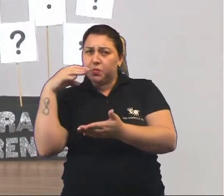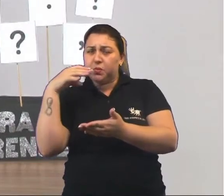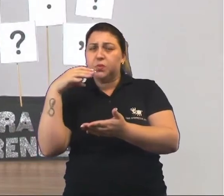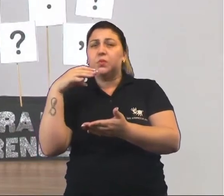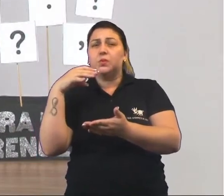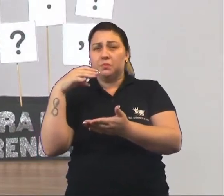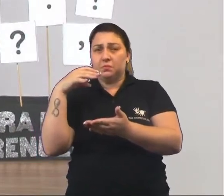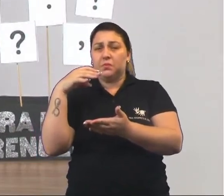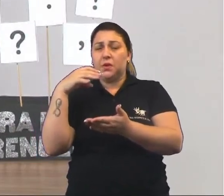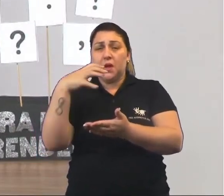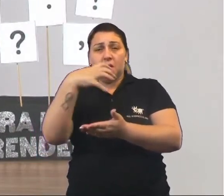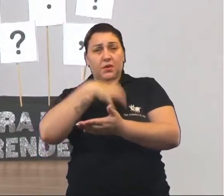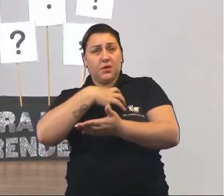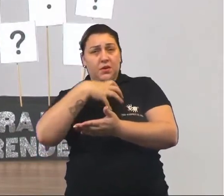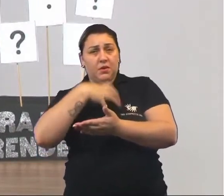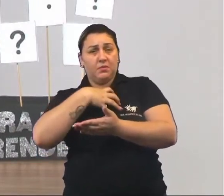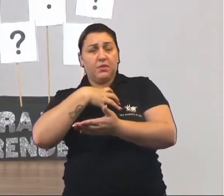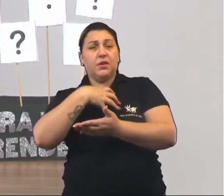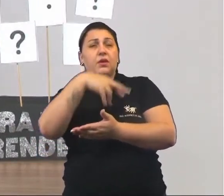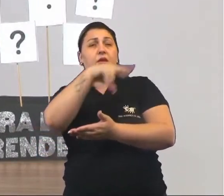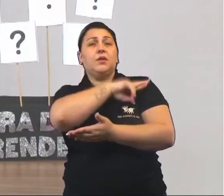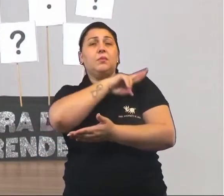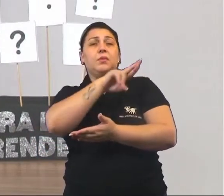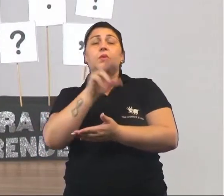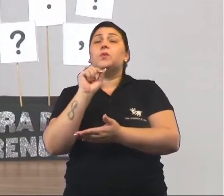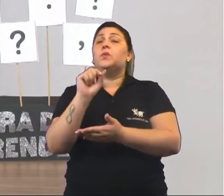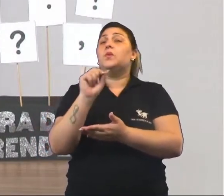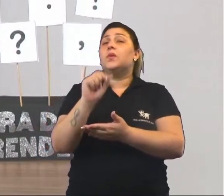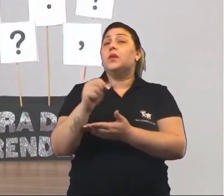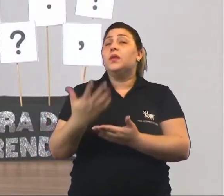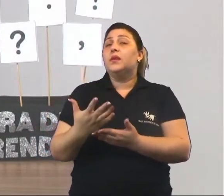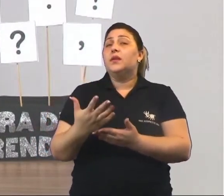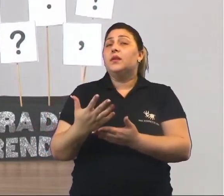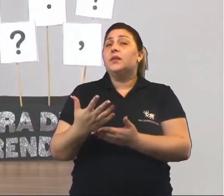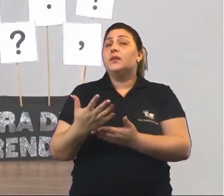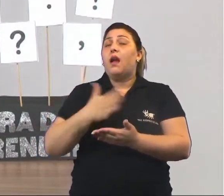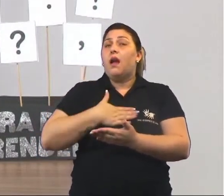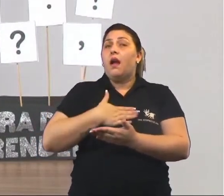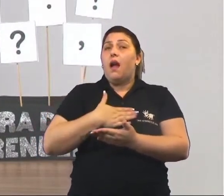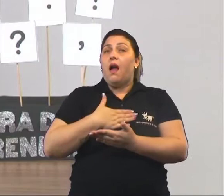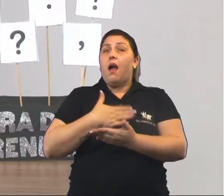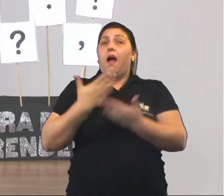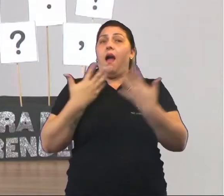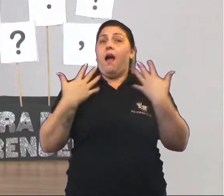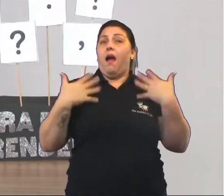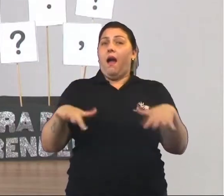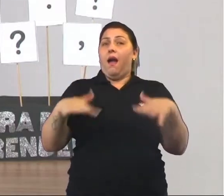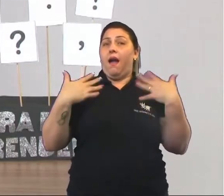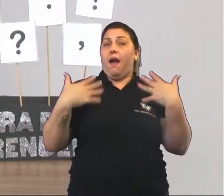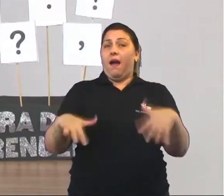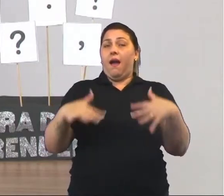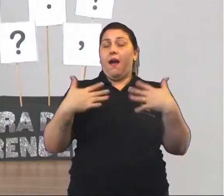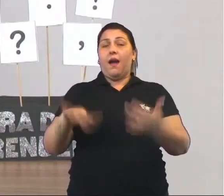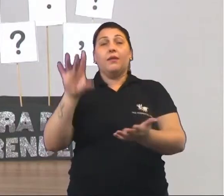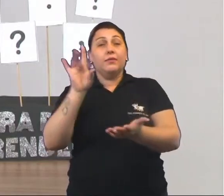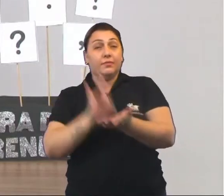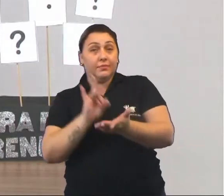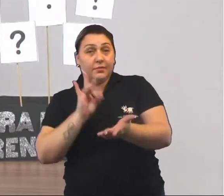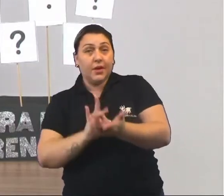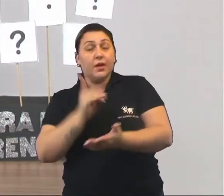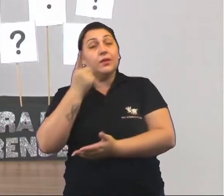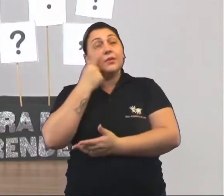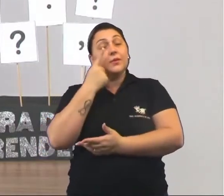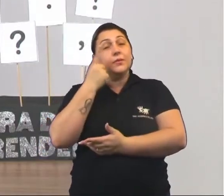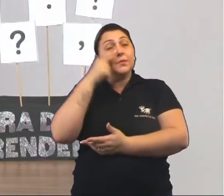né? E esse sentimento aqui está representando o quê? Um sentimento de espanto. Isso mesmo, observem só.